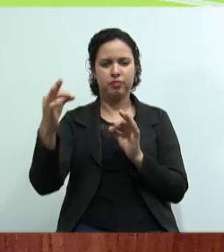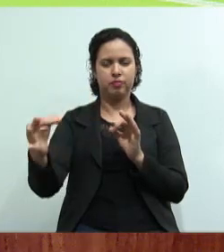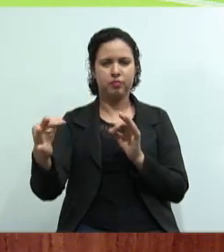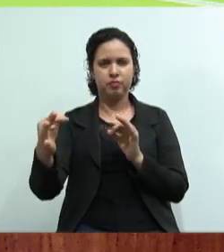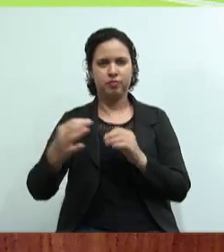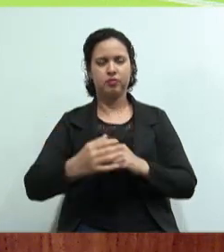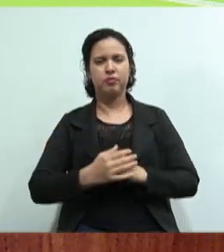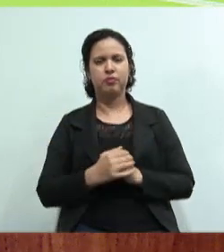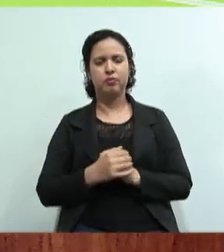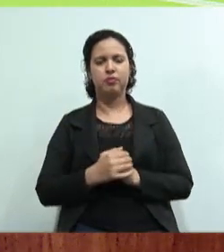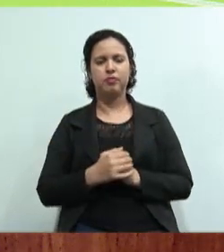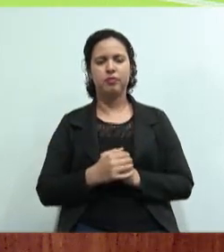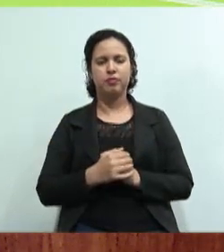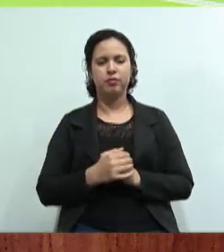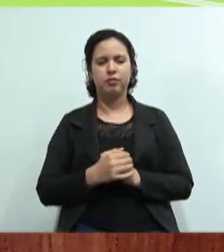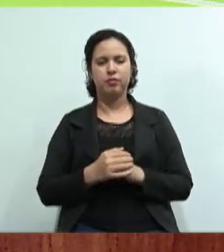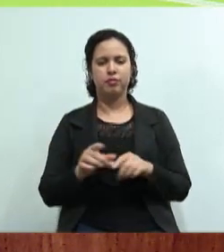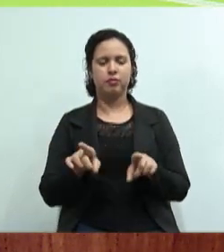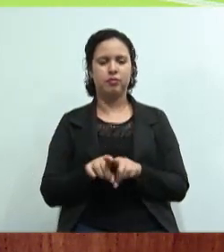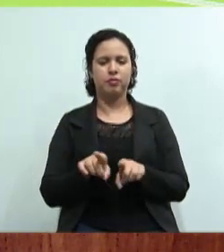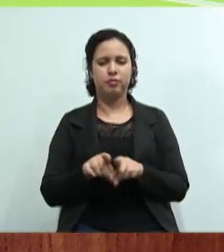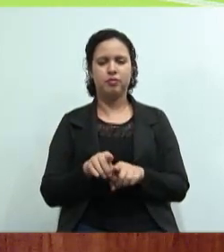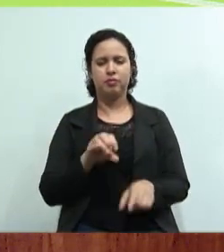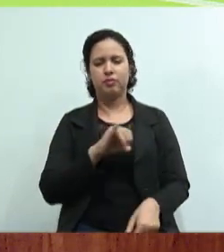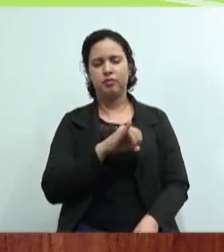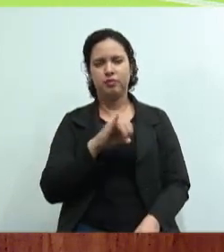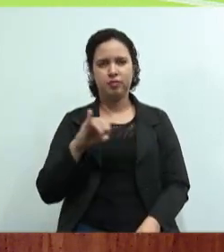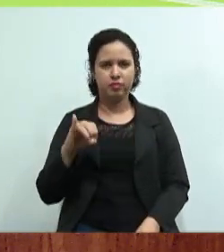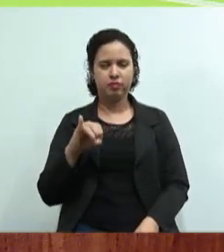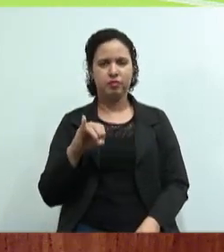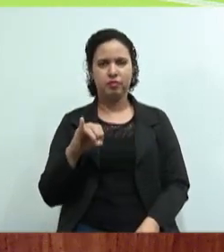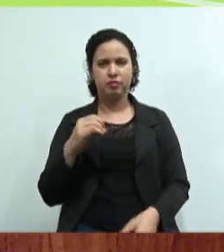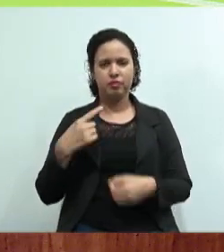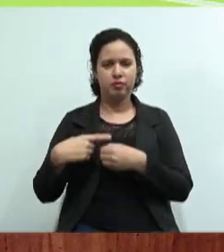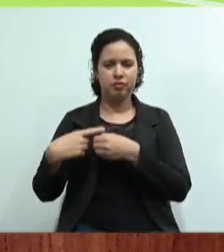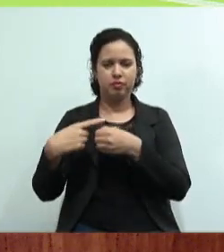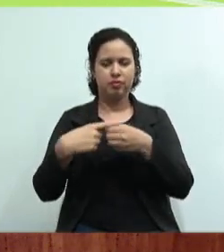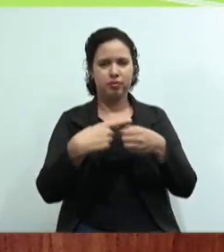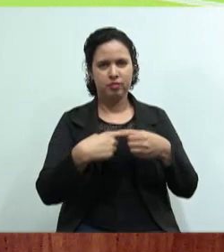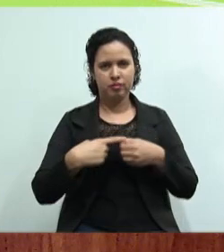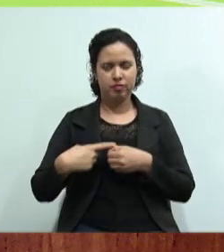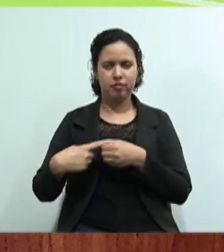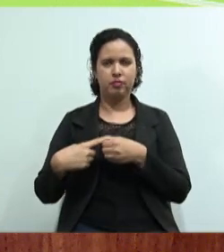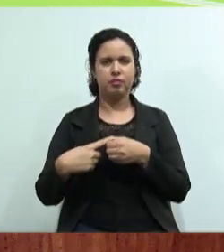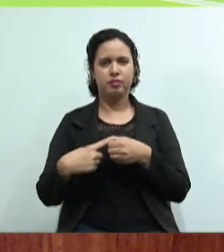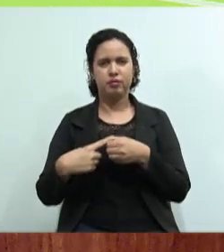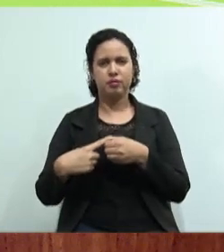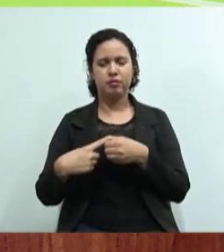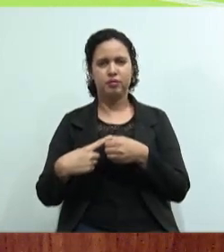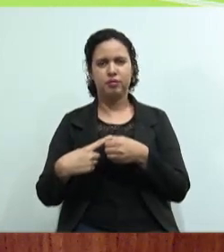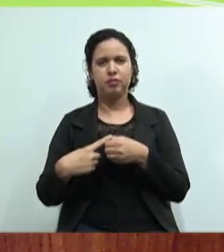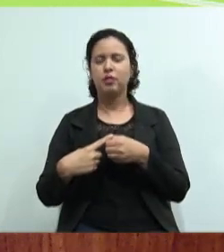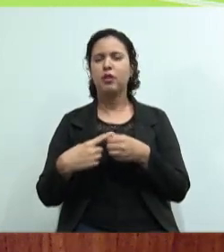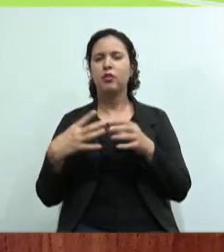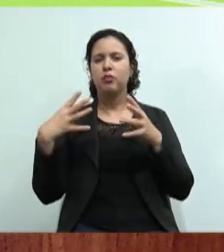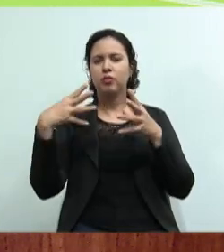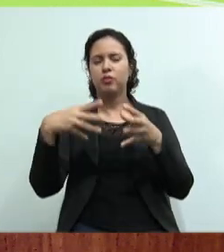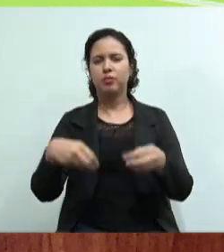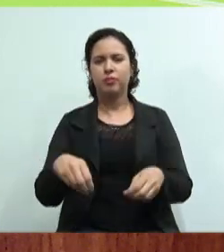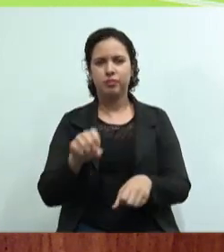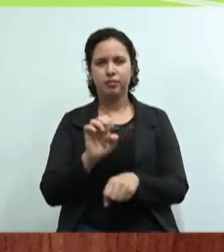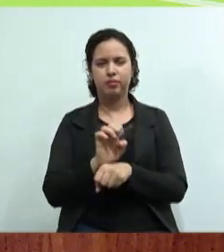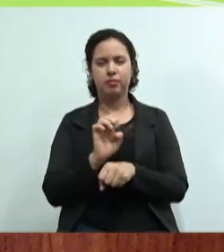Clodoaldo. Queria também, né, dar um alô para Chupingaia, Alta Floresta, que disseram que estão ligados aqui